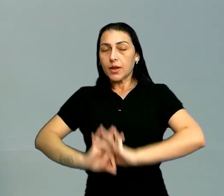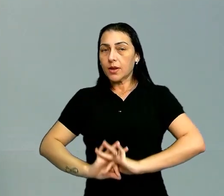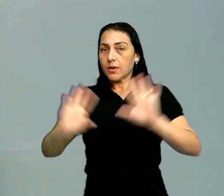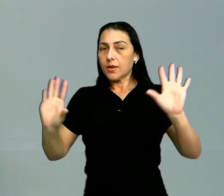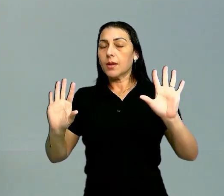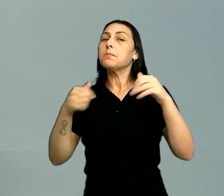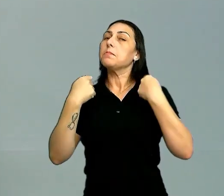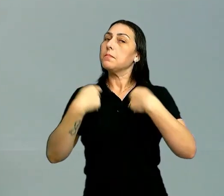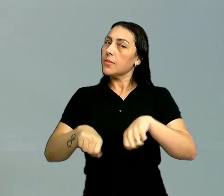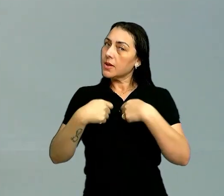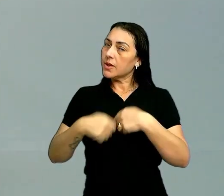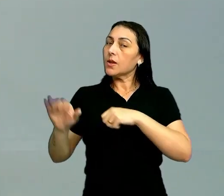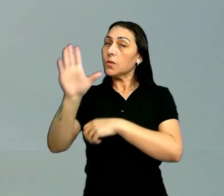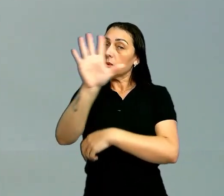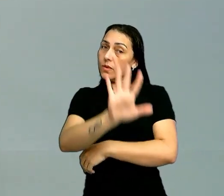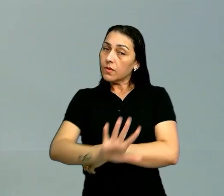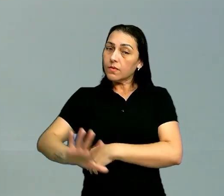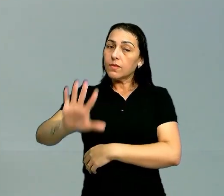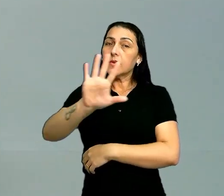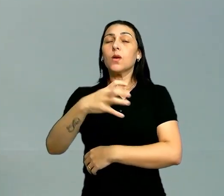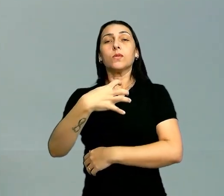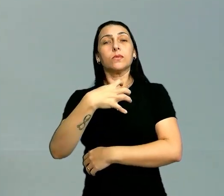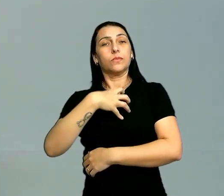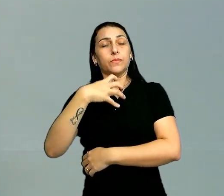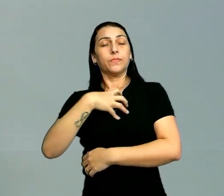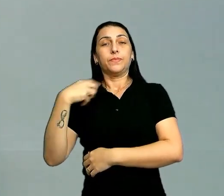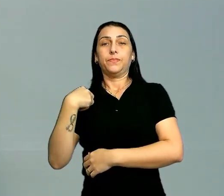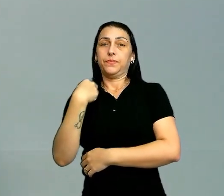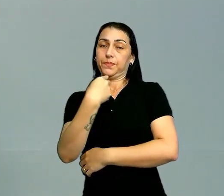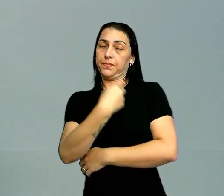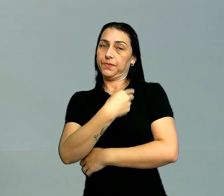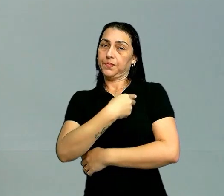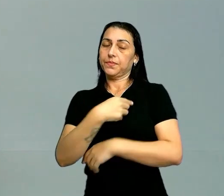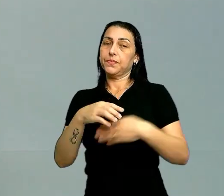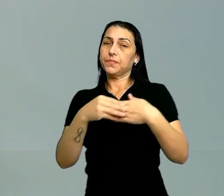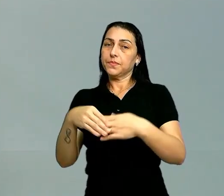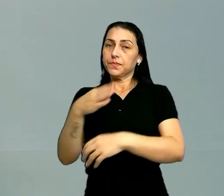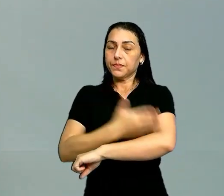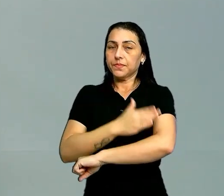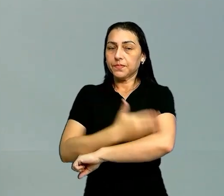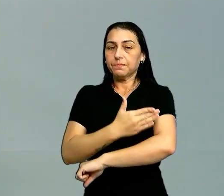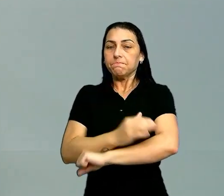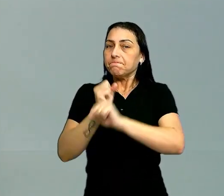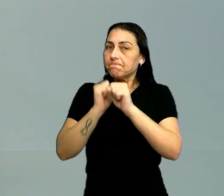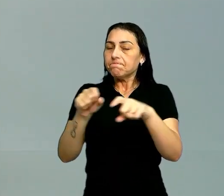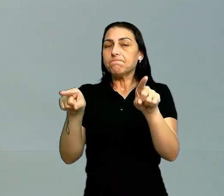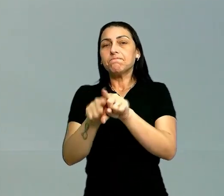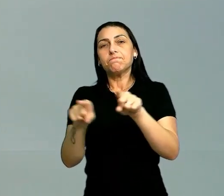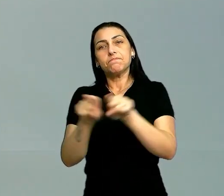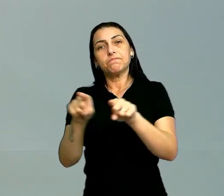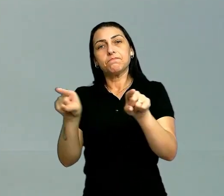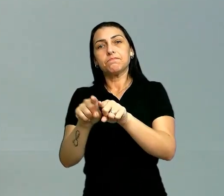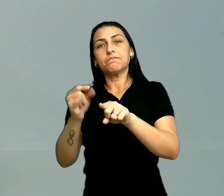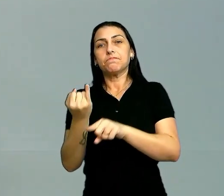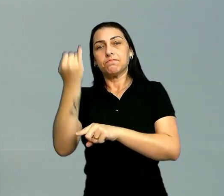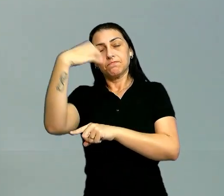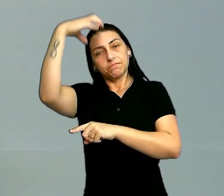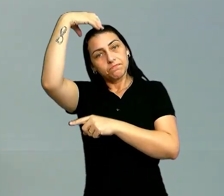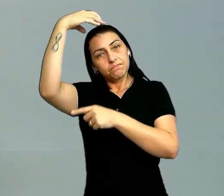liberdade, devem ser coisas universais. A maneira como nós colocamos isso em prática é que pode se tornar um